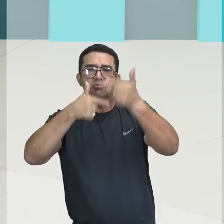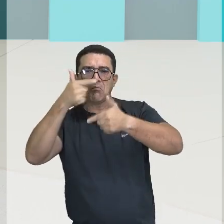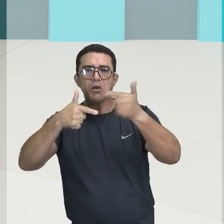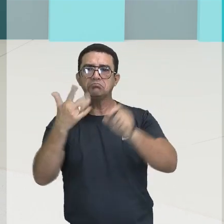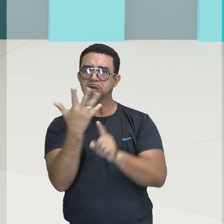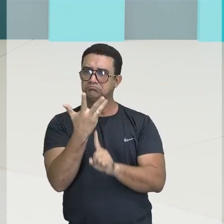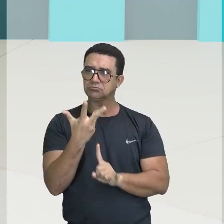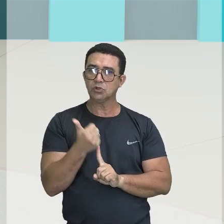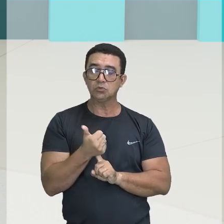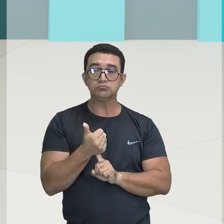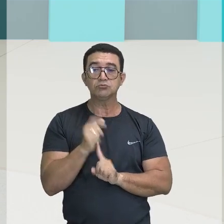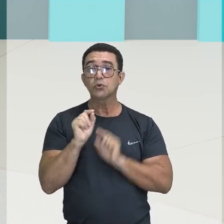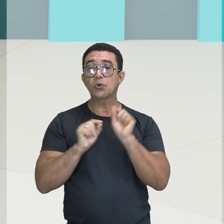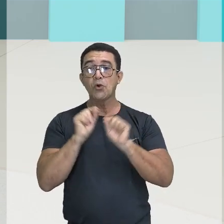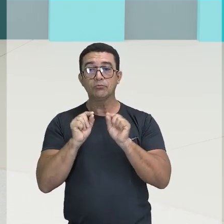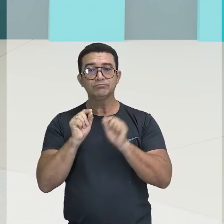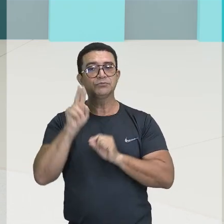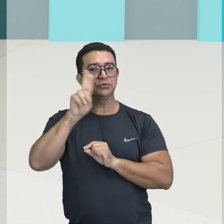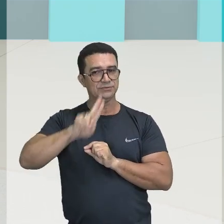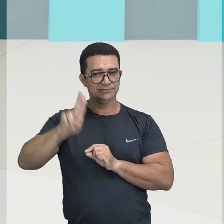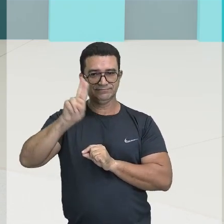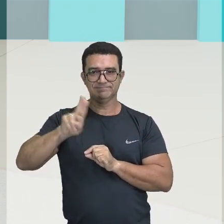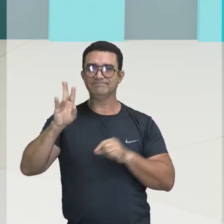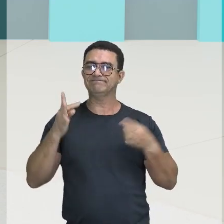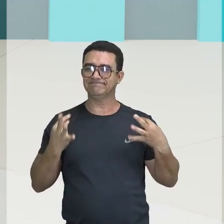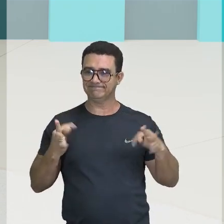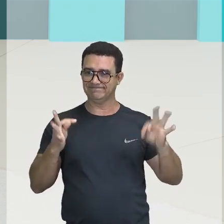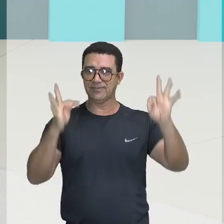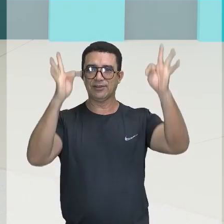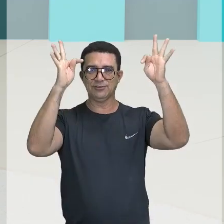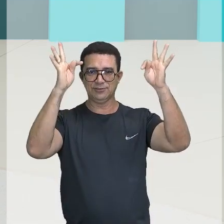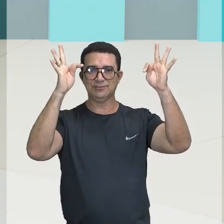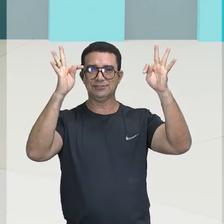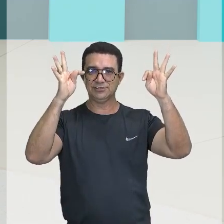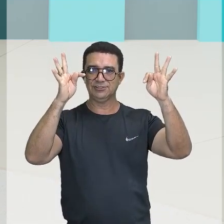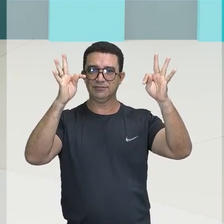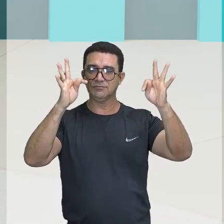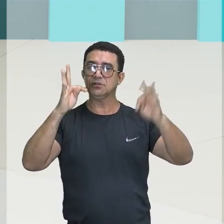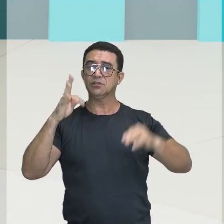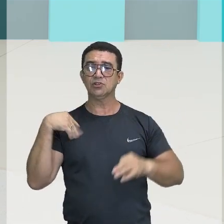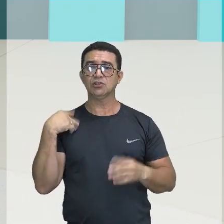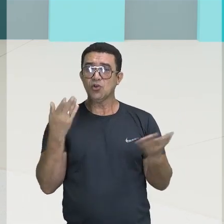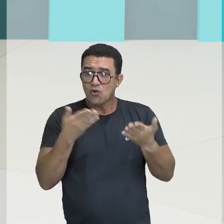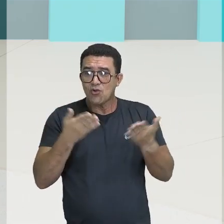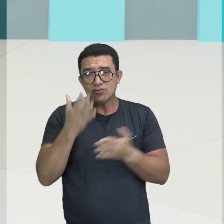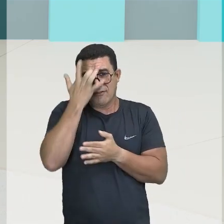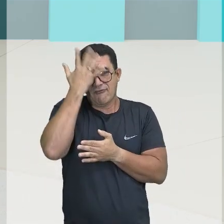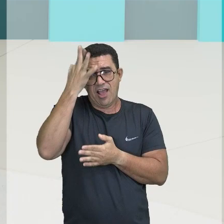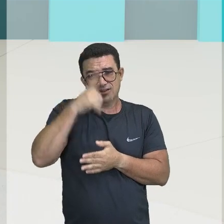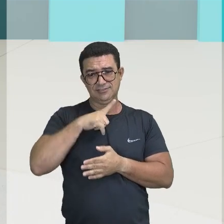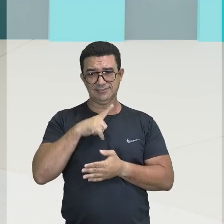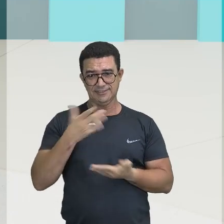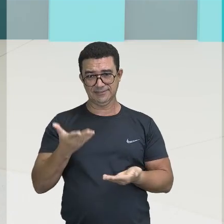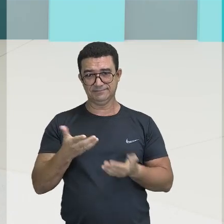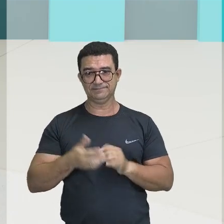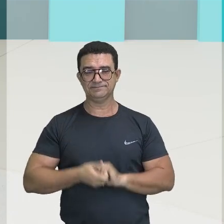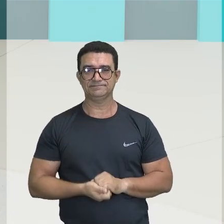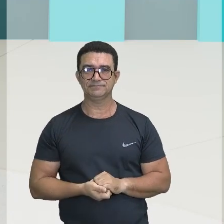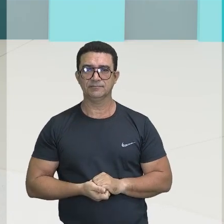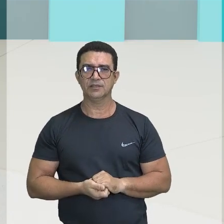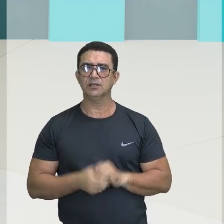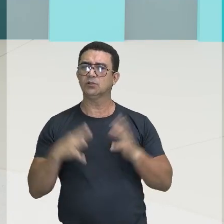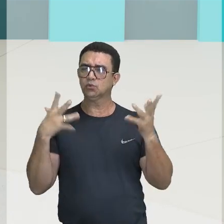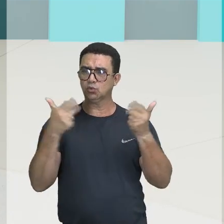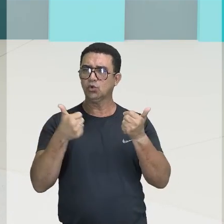isso utilizando a tecnologia que está ao nosso favor. Então, todas essas obras